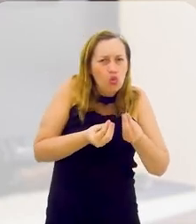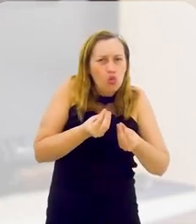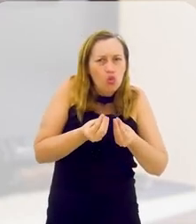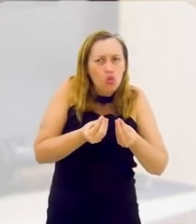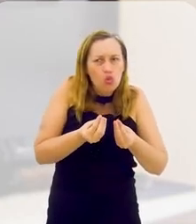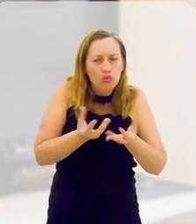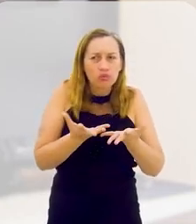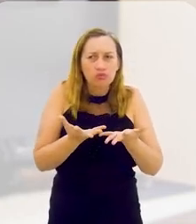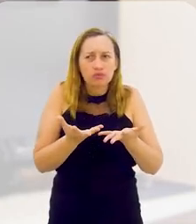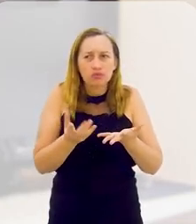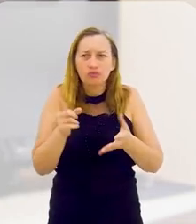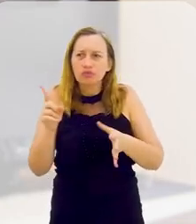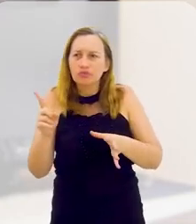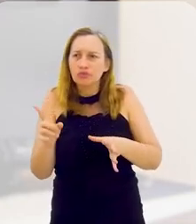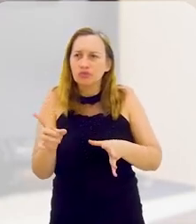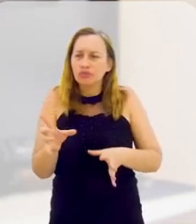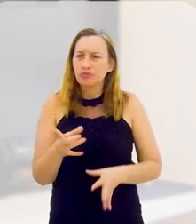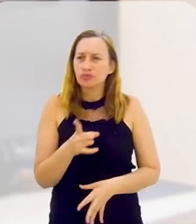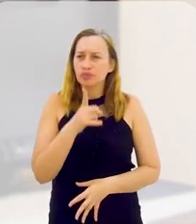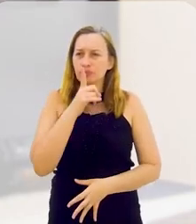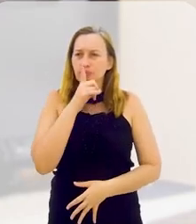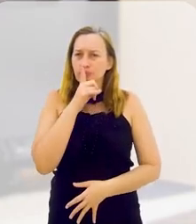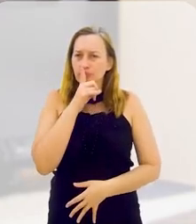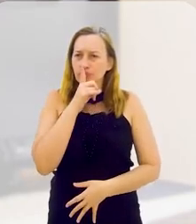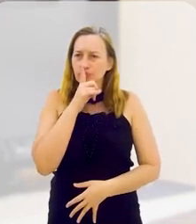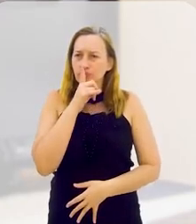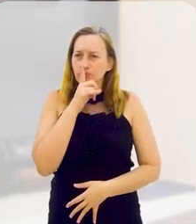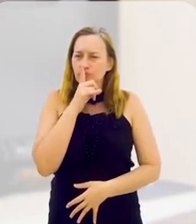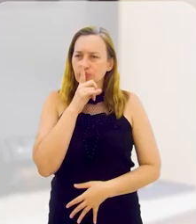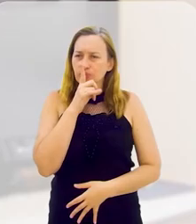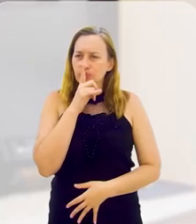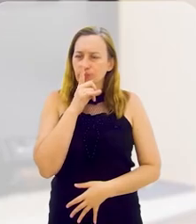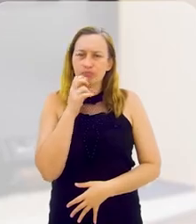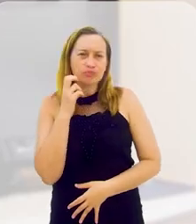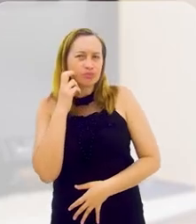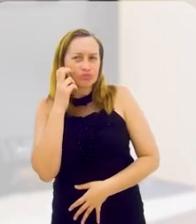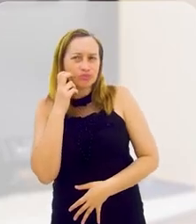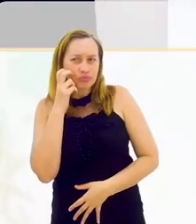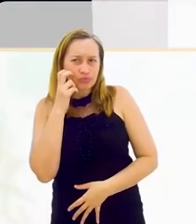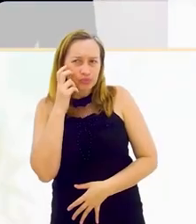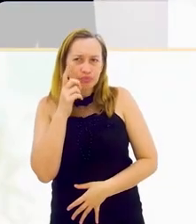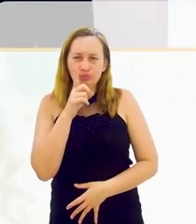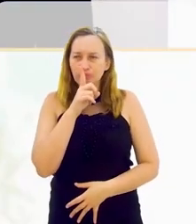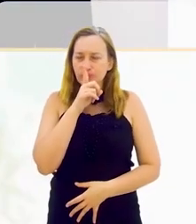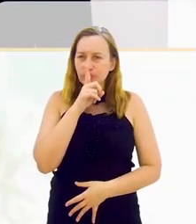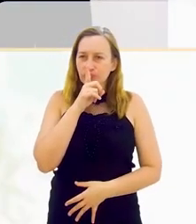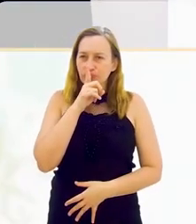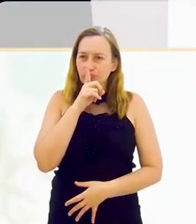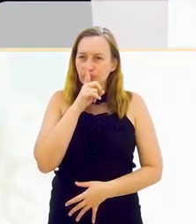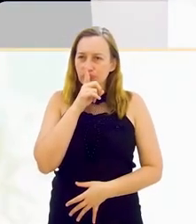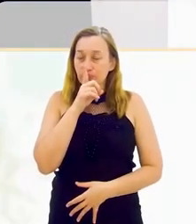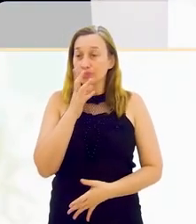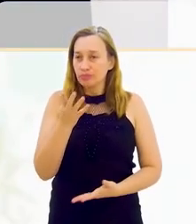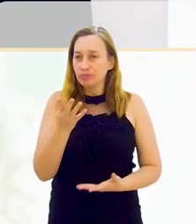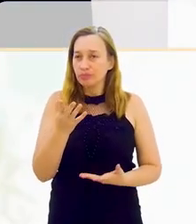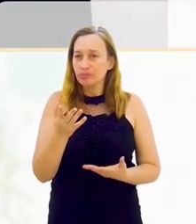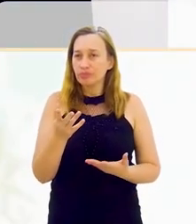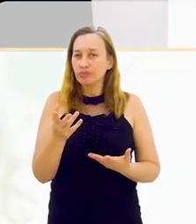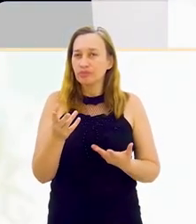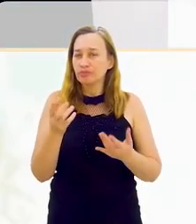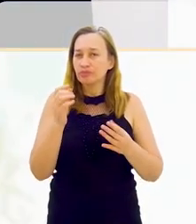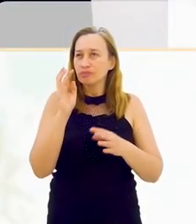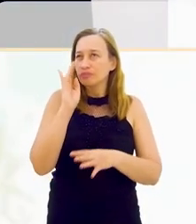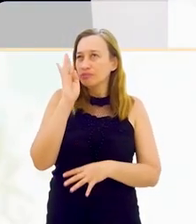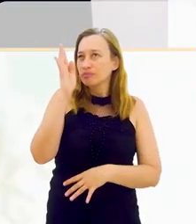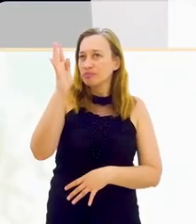O que fazia você estar fechado em si, vamos dizer, porque a timidez tem muito isso, né, do trancar. Lembra, me traz